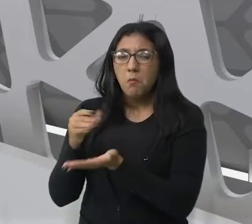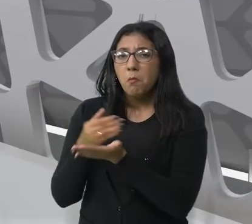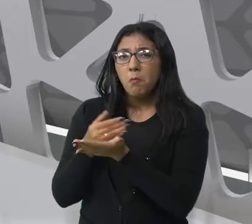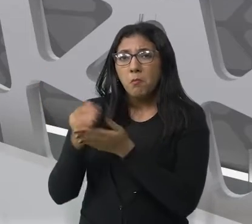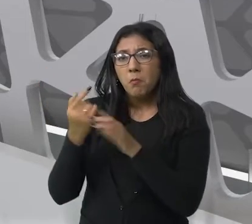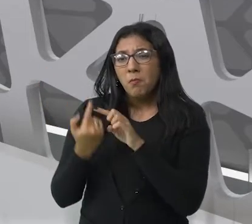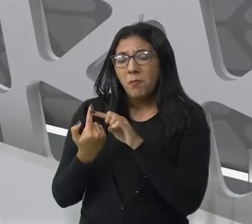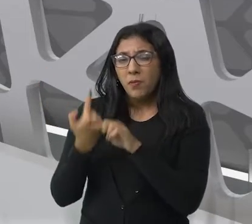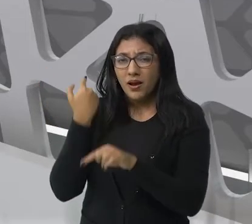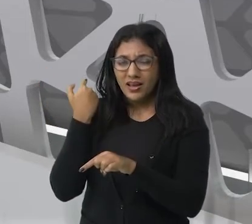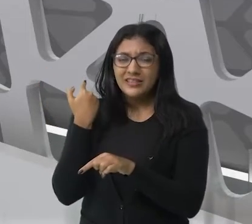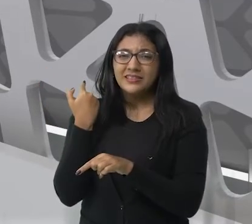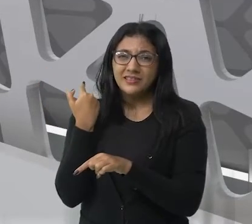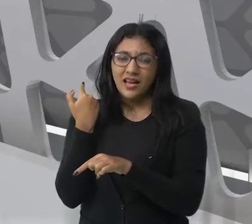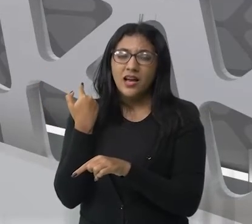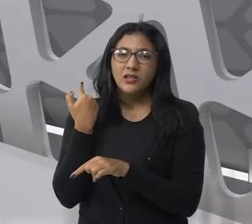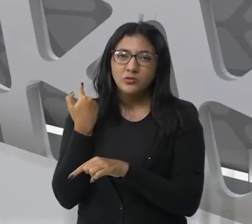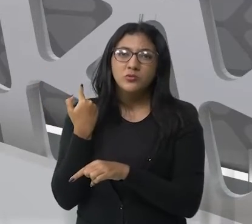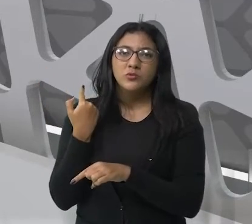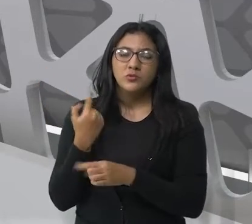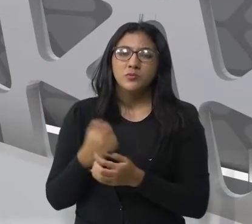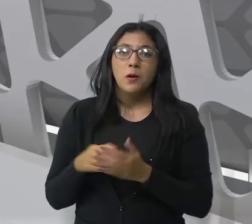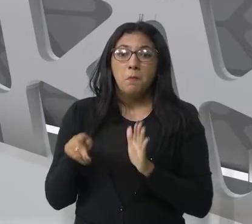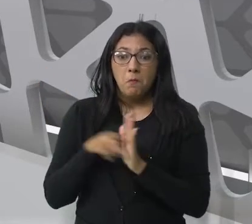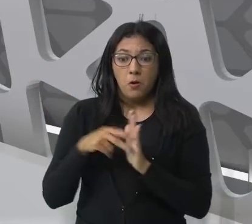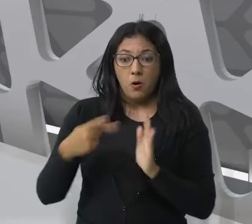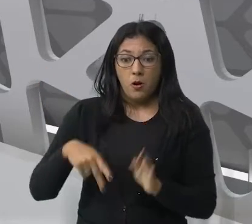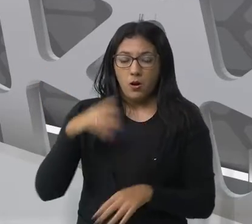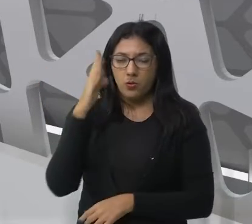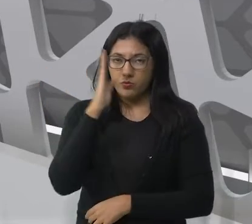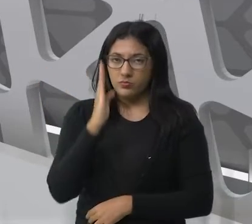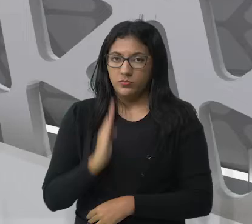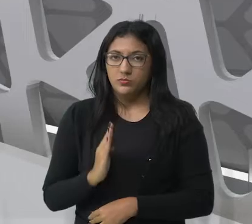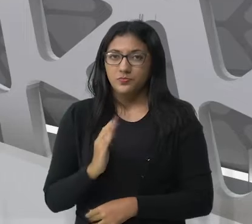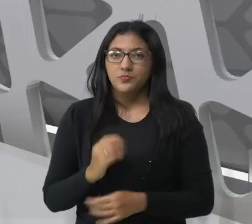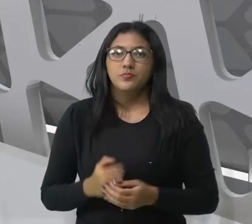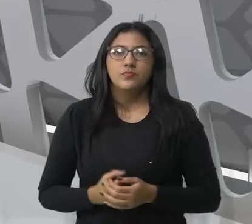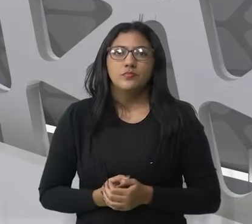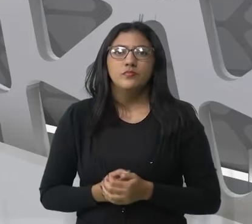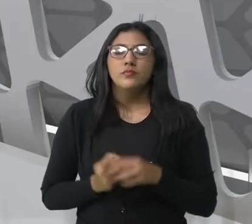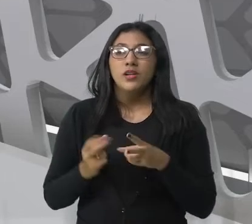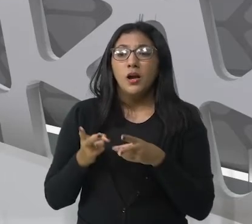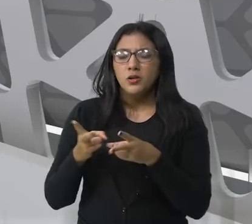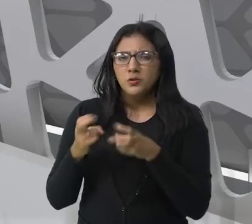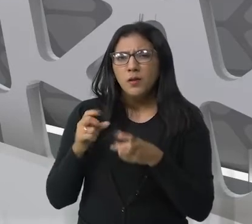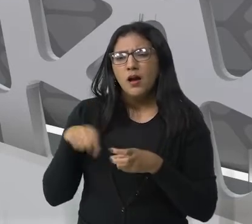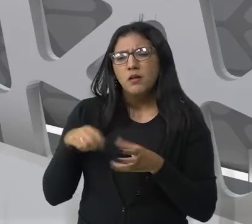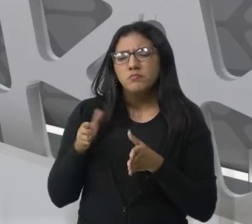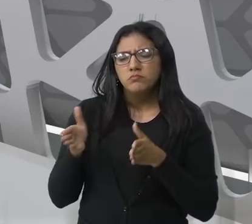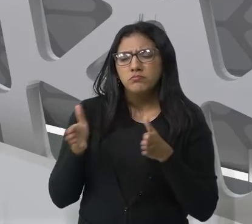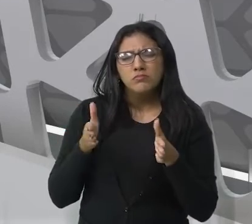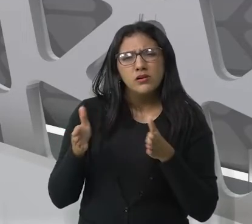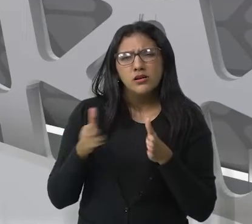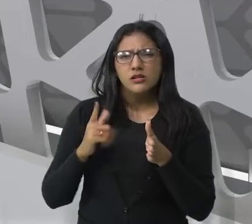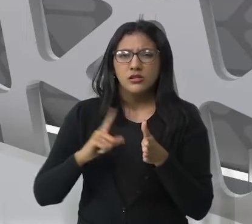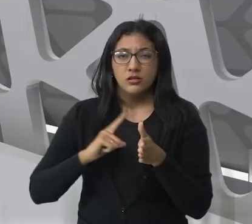da colonização do Brasil, tá? Então, a gente verifica que nesse período vai